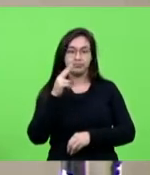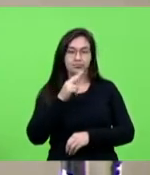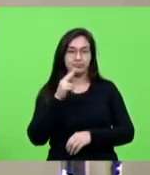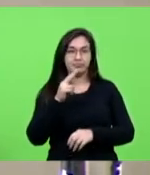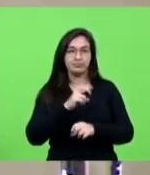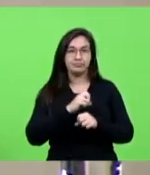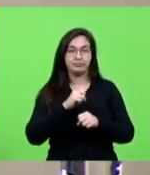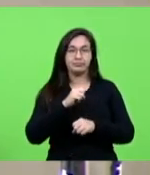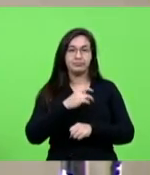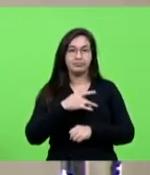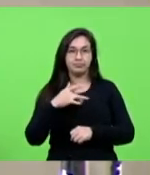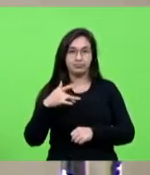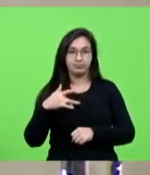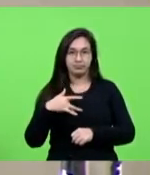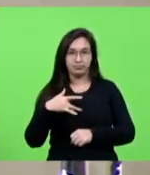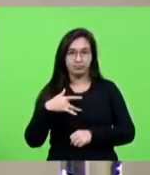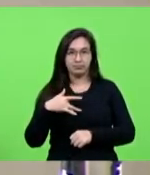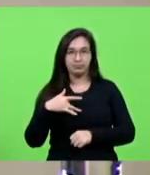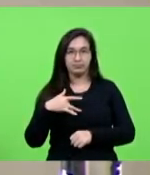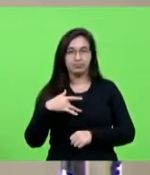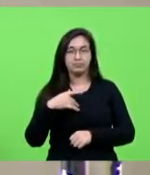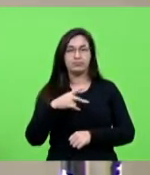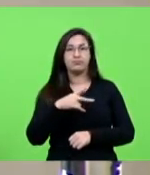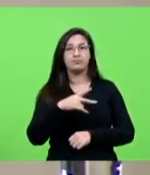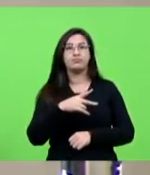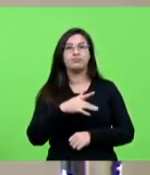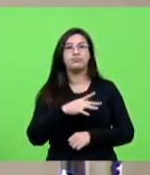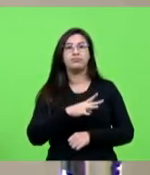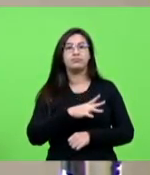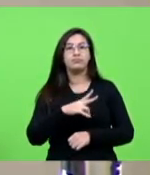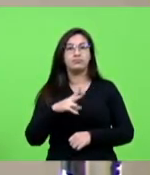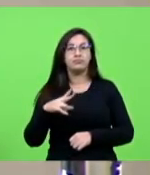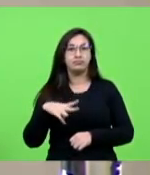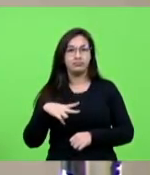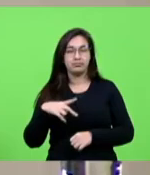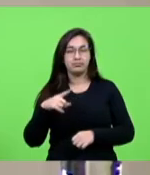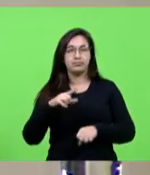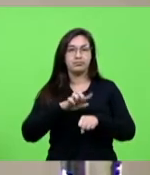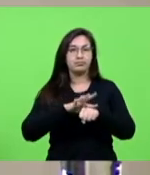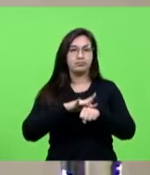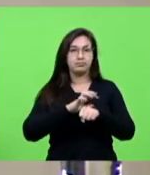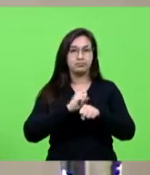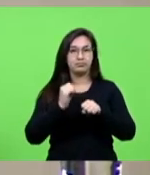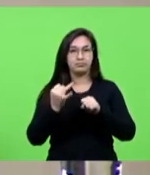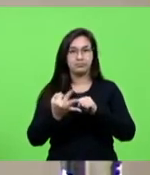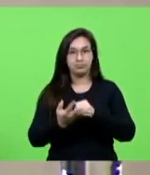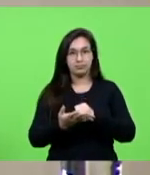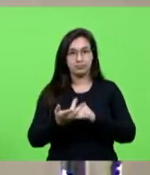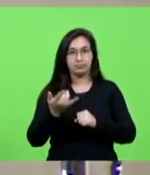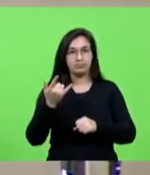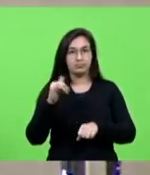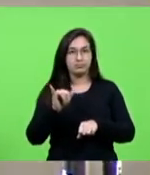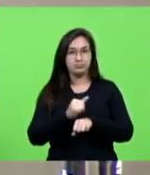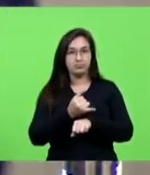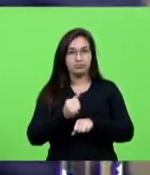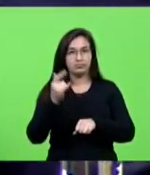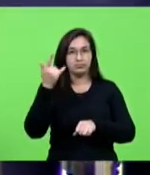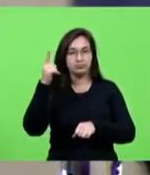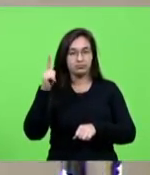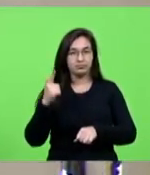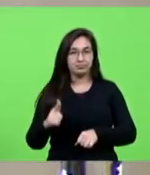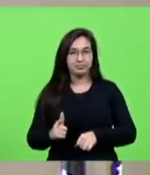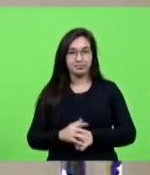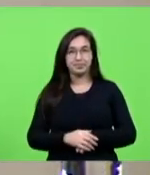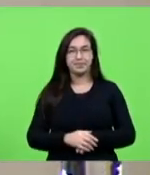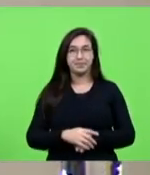de importância internacional decorrente do coronavírus responsável pelo surto 2019, e estabelece outras providências. Deputados que aprovam,